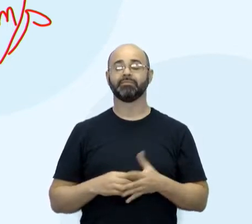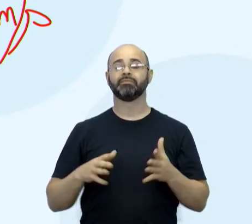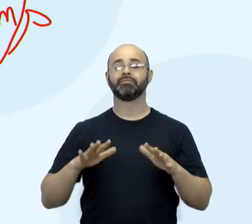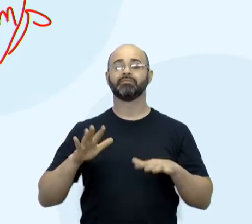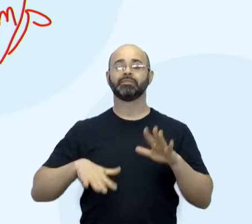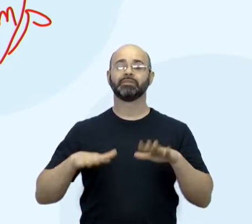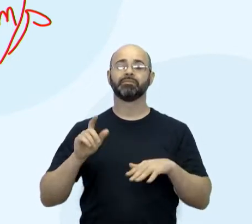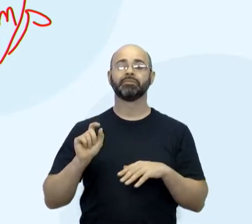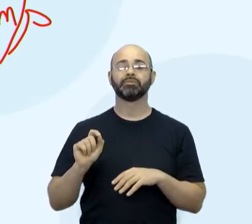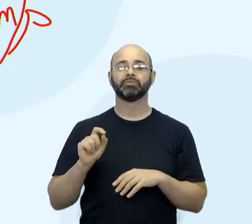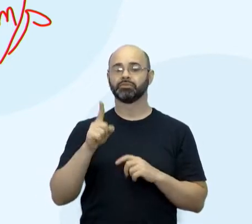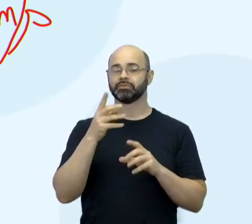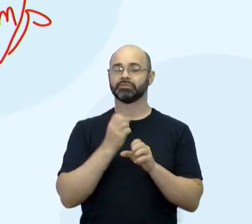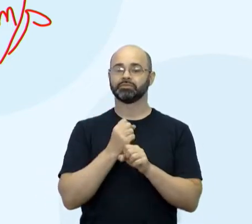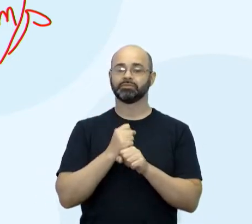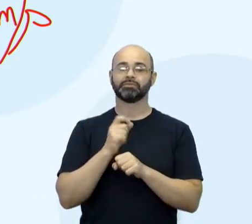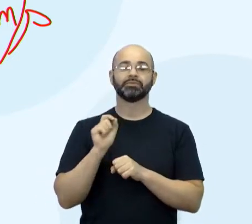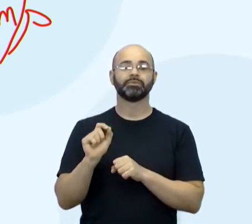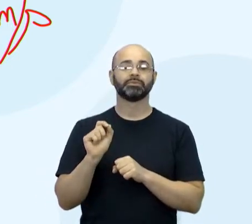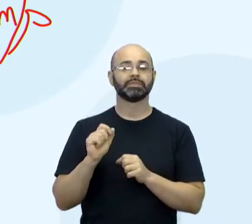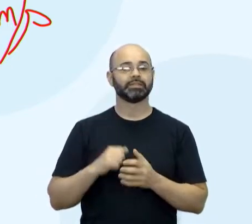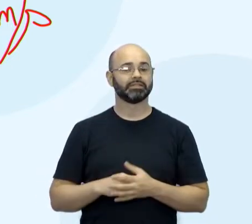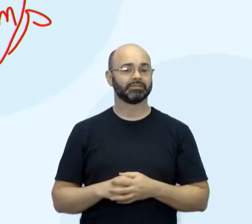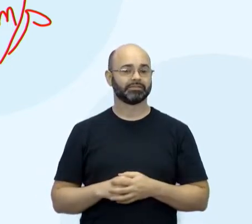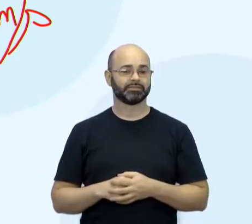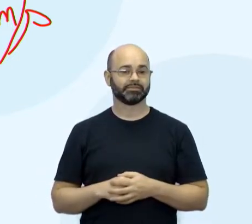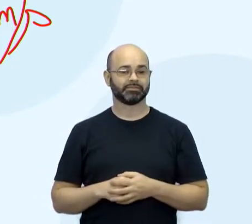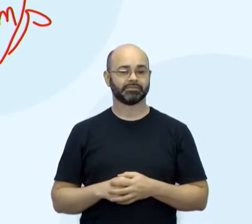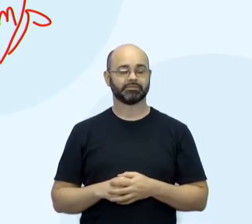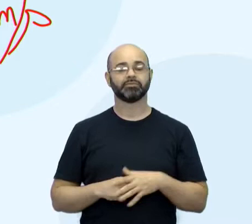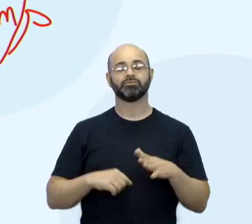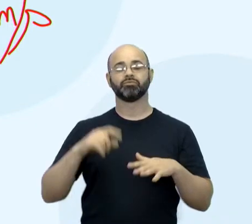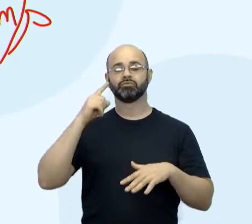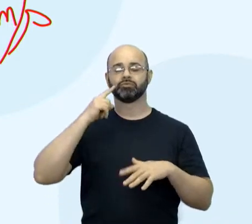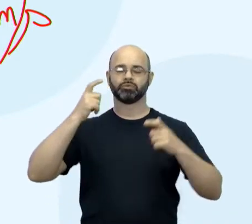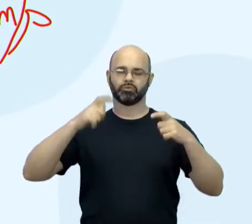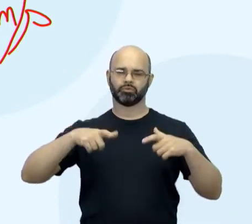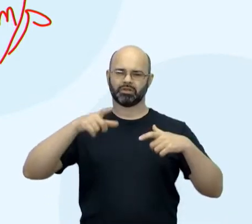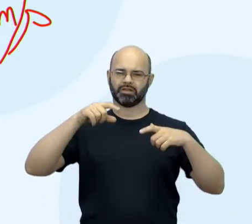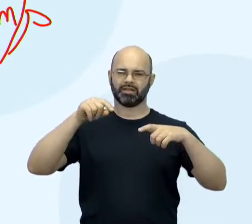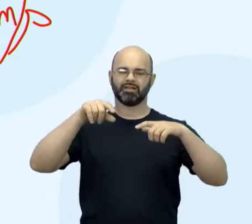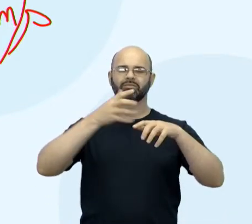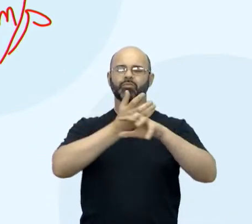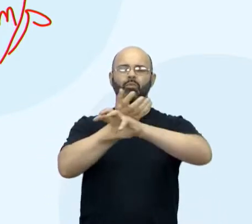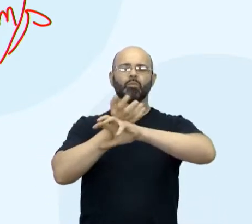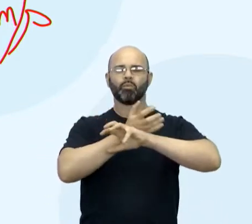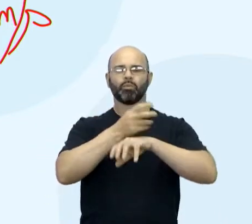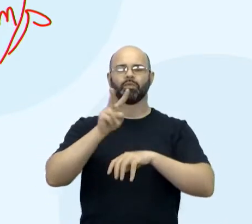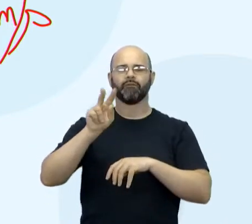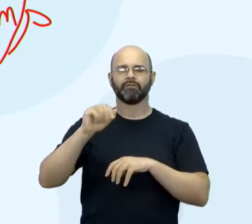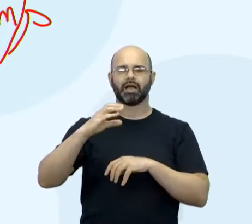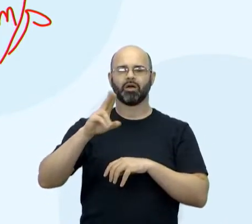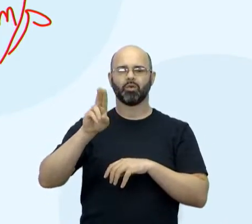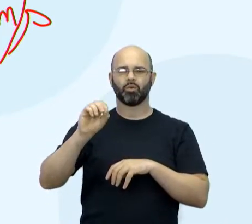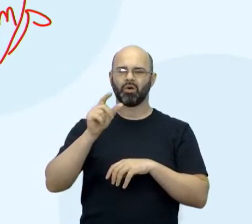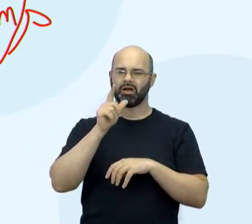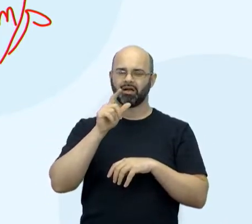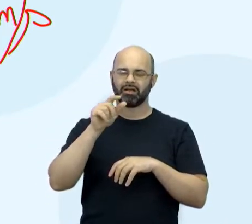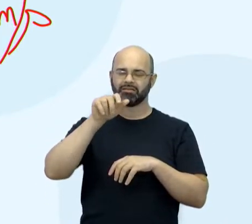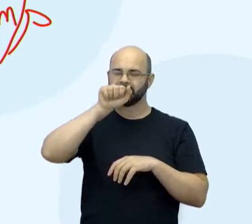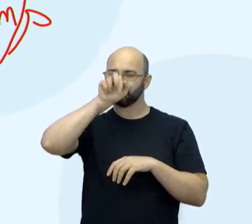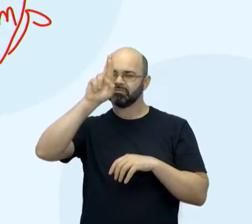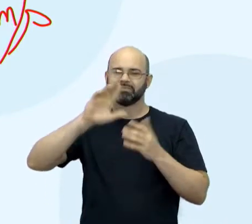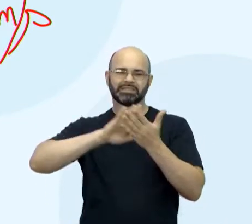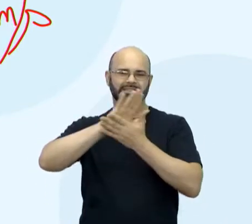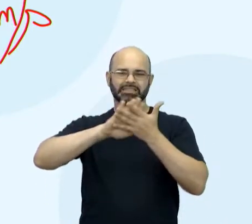do quê? Para você calcular esse valor, depende da permeabilidade magnética do vácuo e depende da permissividade elétrica do vácuo